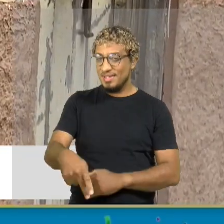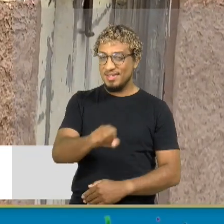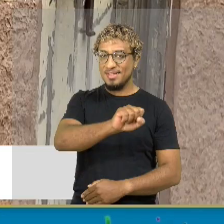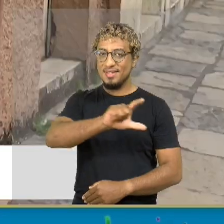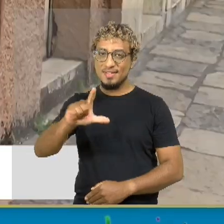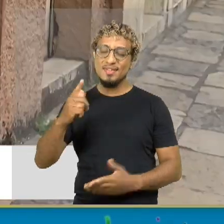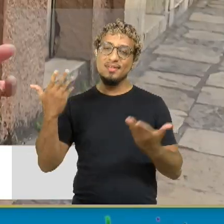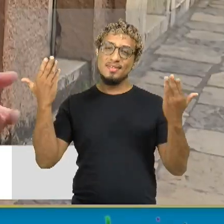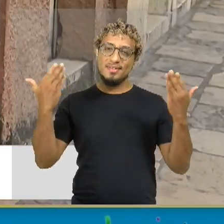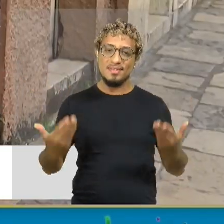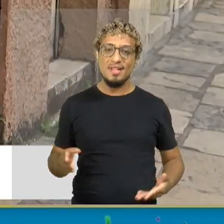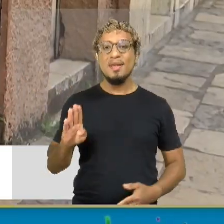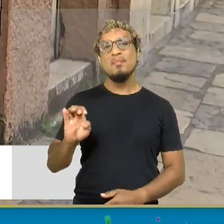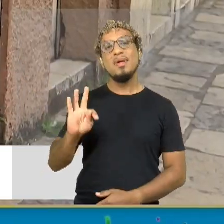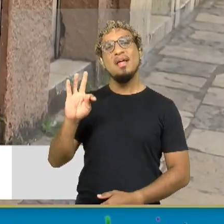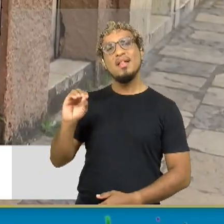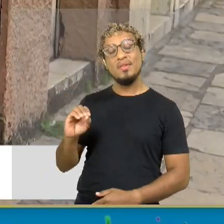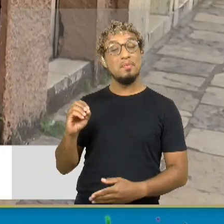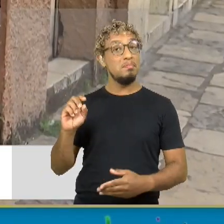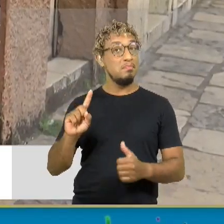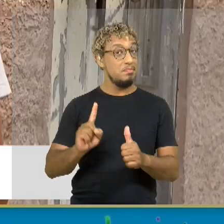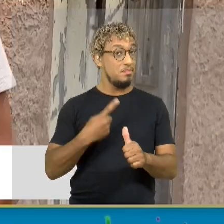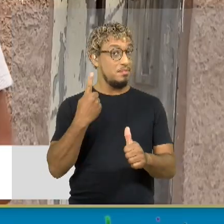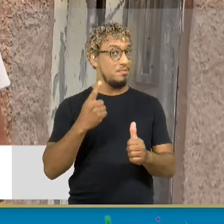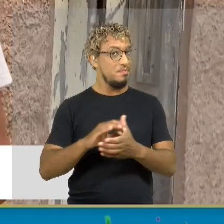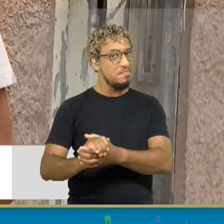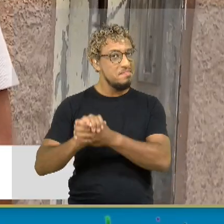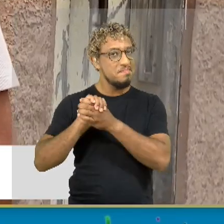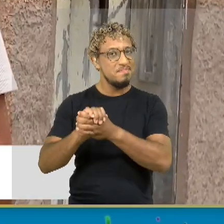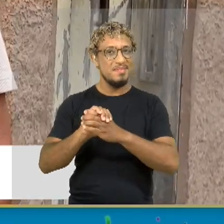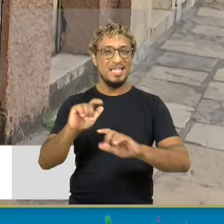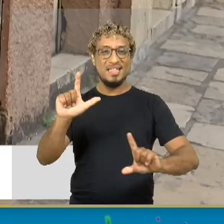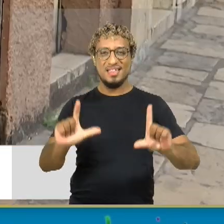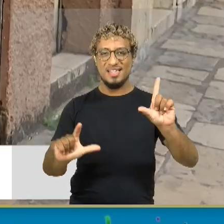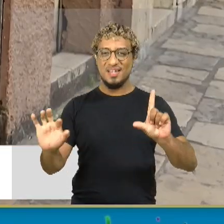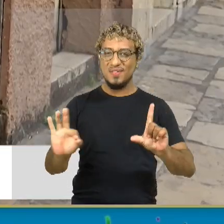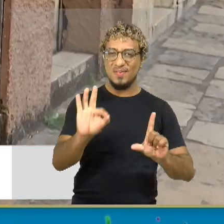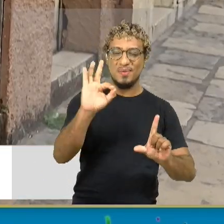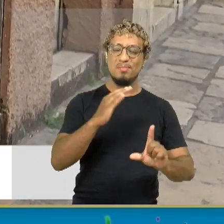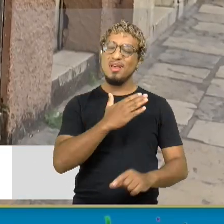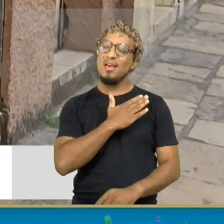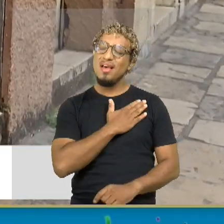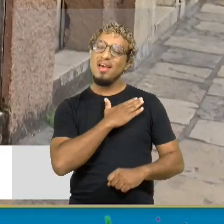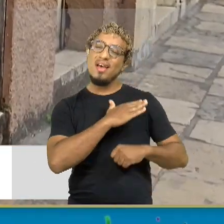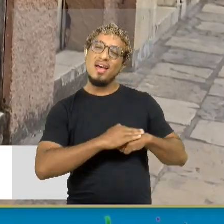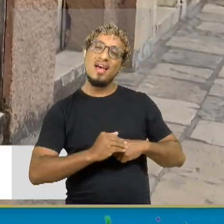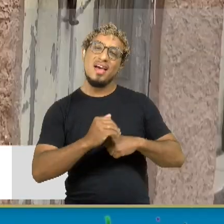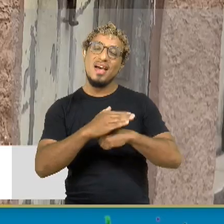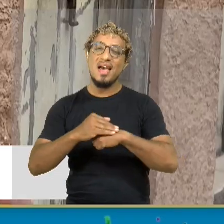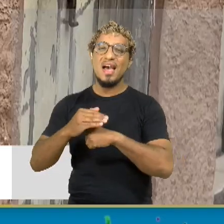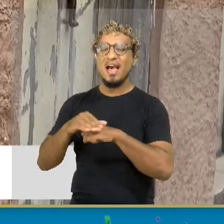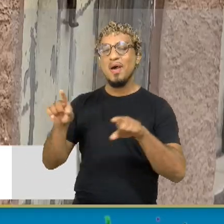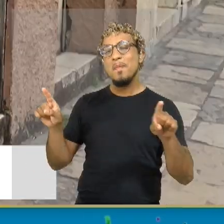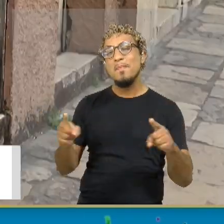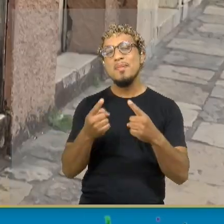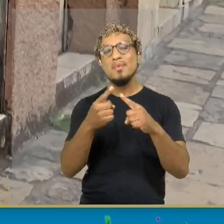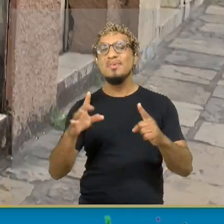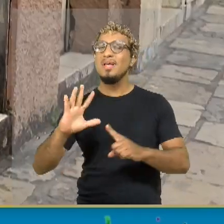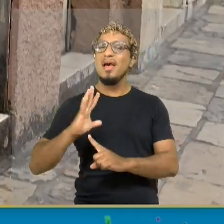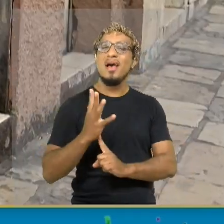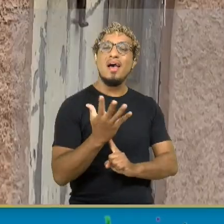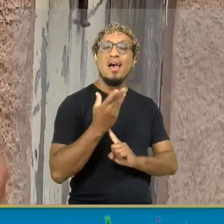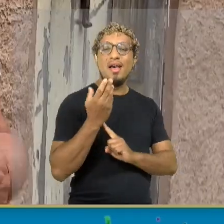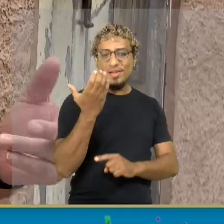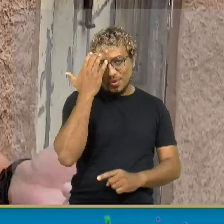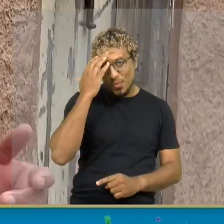Pereira. Primeiramente, eu queria parabenizar a TV UFMA pelo carinho da nossa música, a nossa arte, a nossa